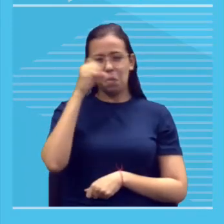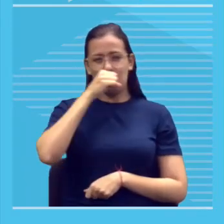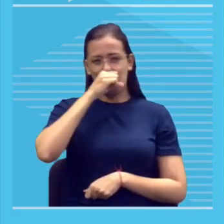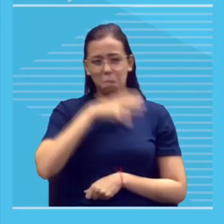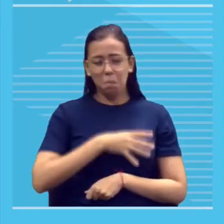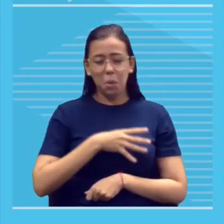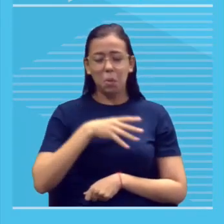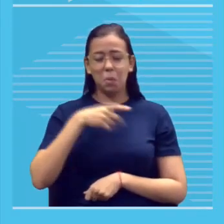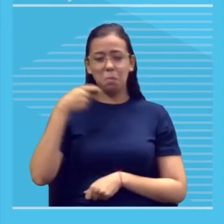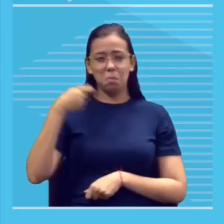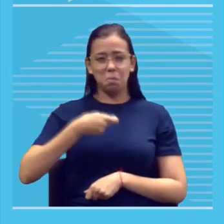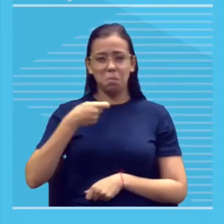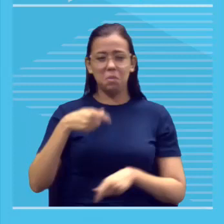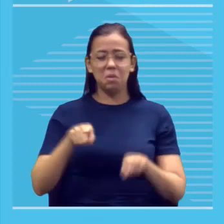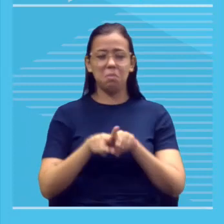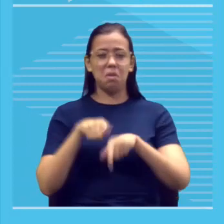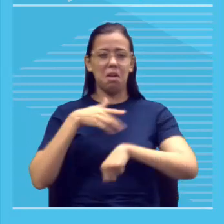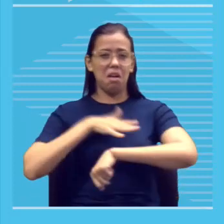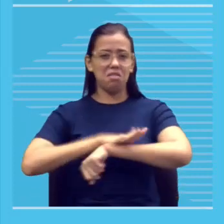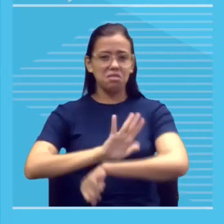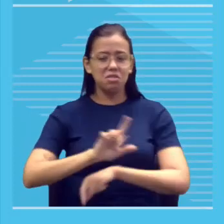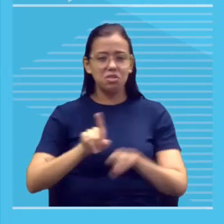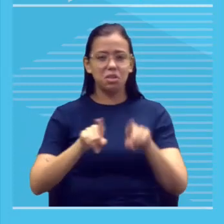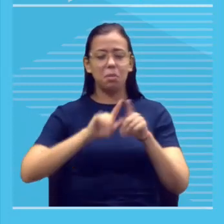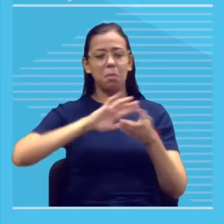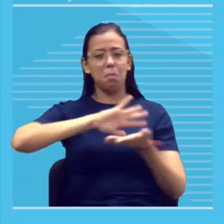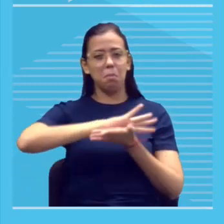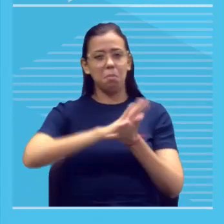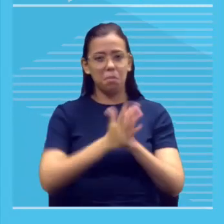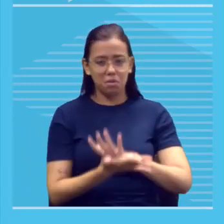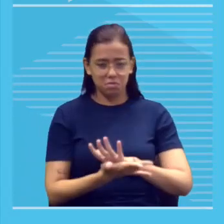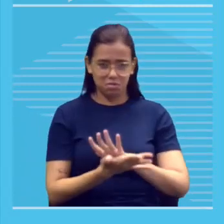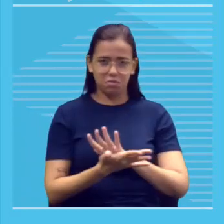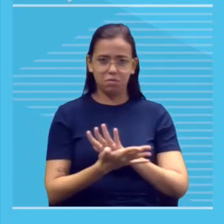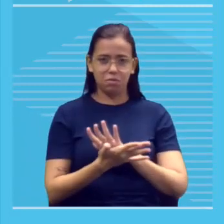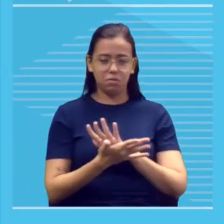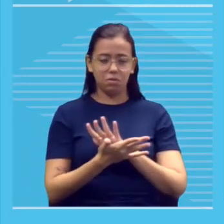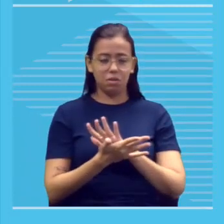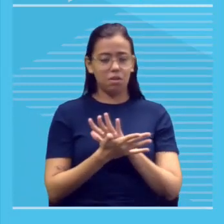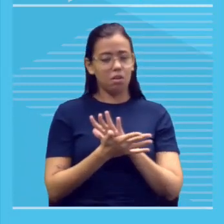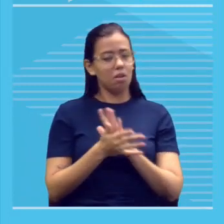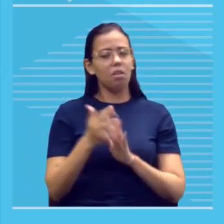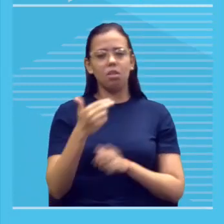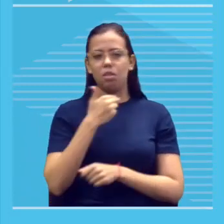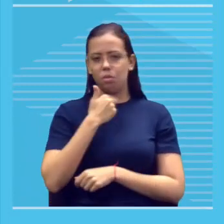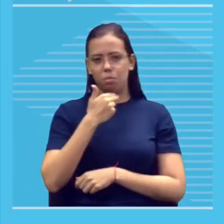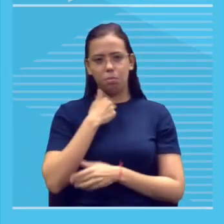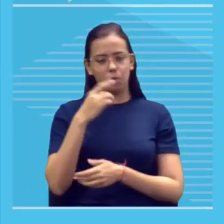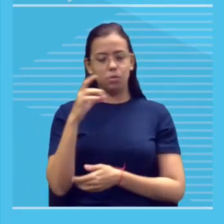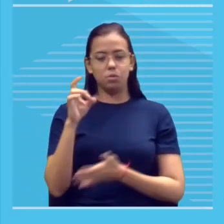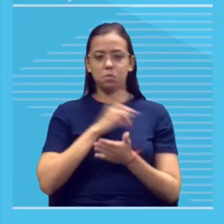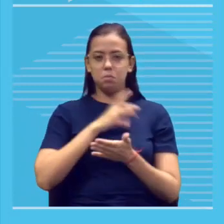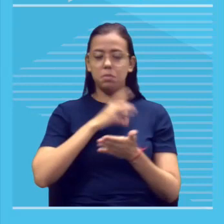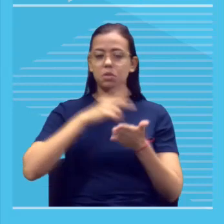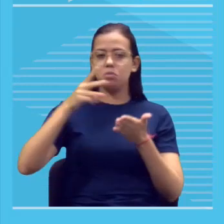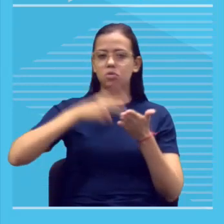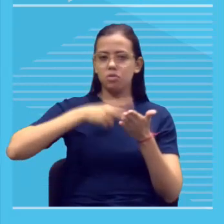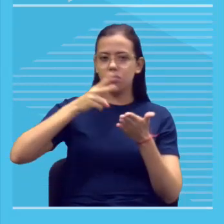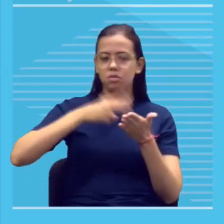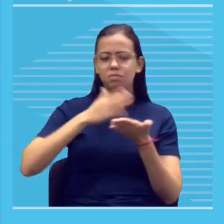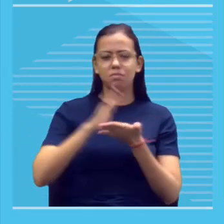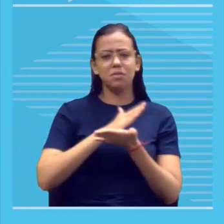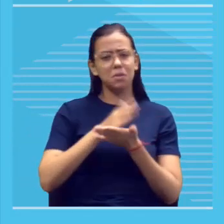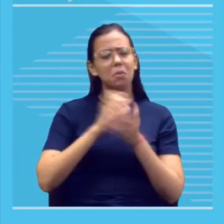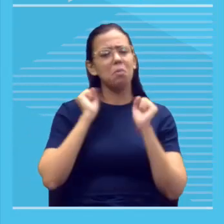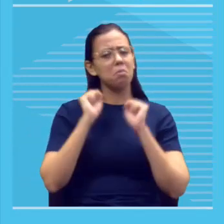rude racista preconceituoso não tenham medo de ler nenhum livro leiam